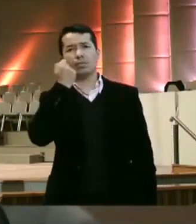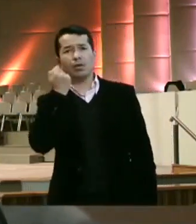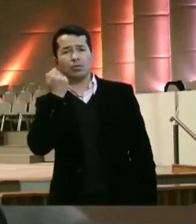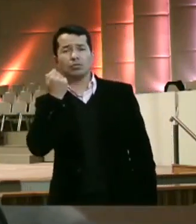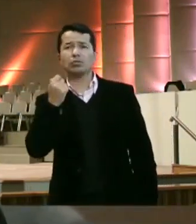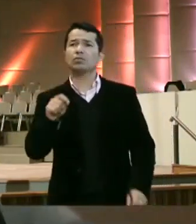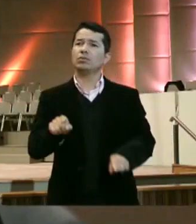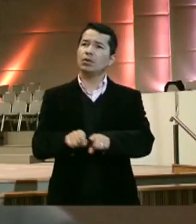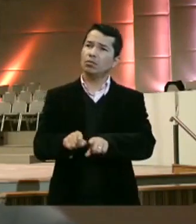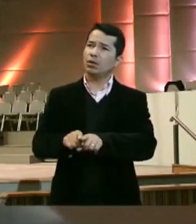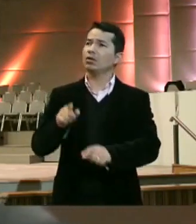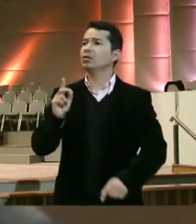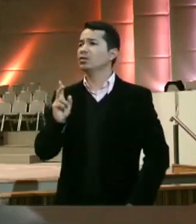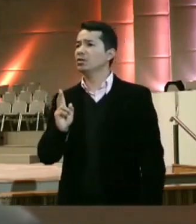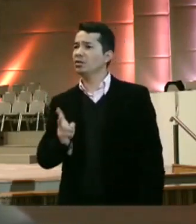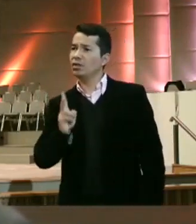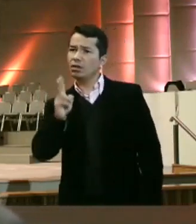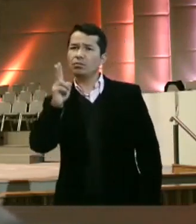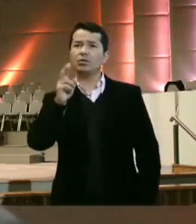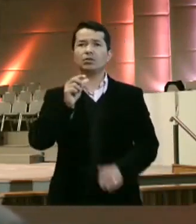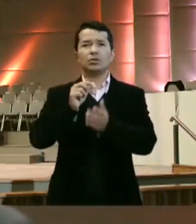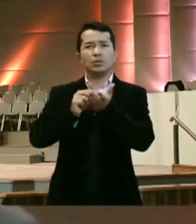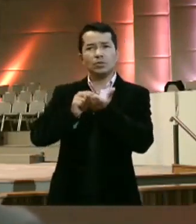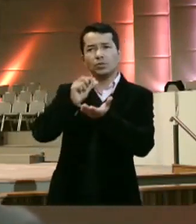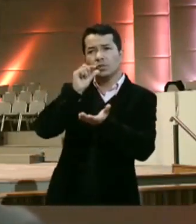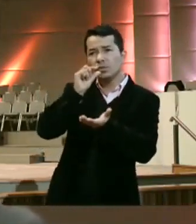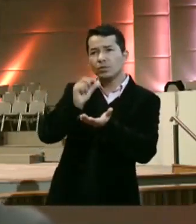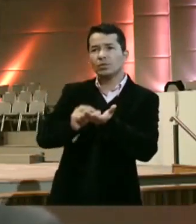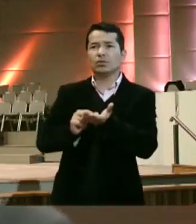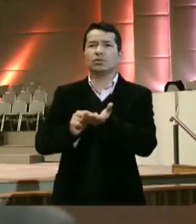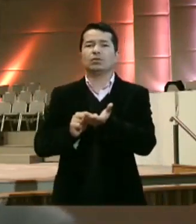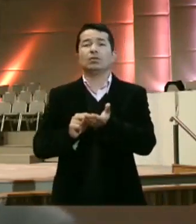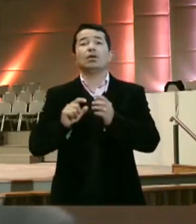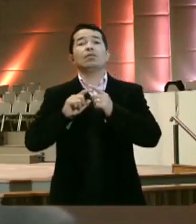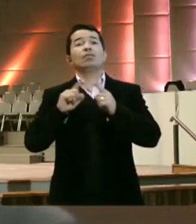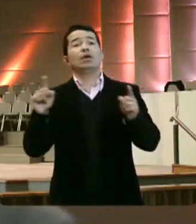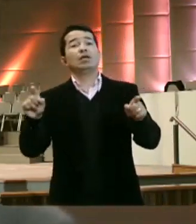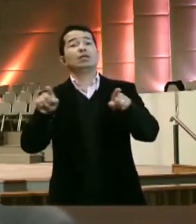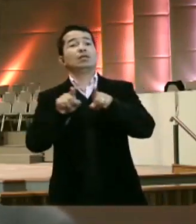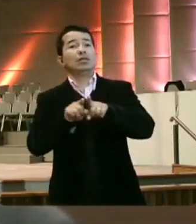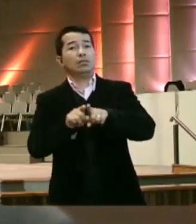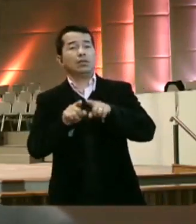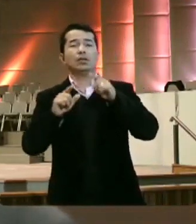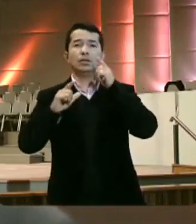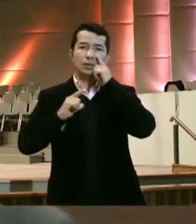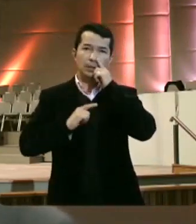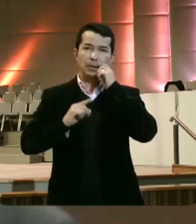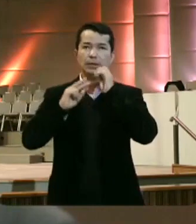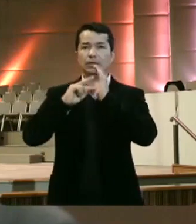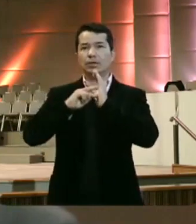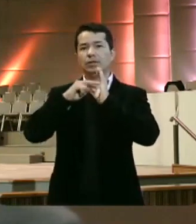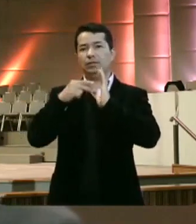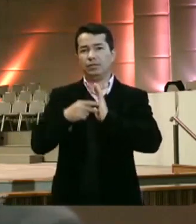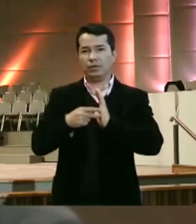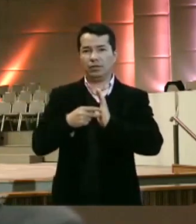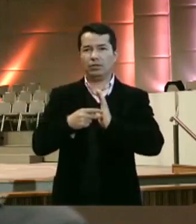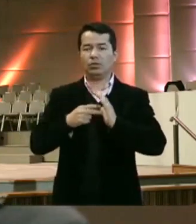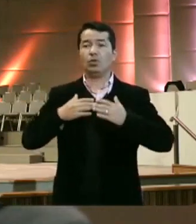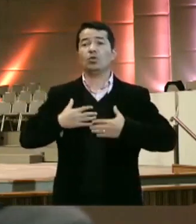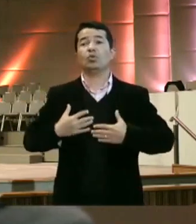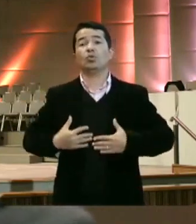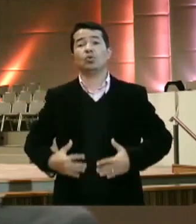vinho. Mas eles simbolizam o sangue e o corpo de Jesus que foi partido por